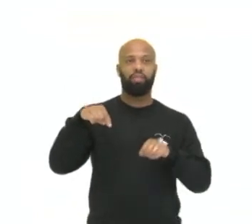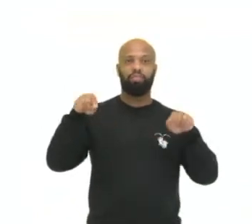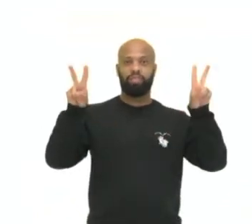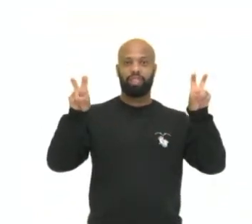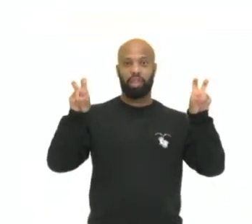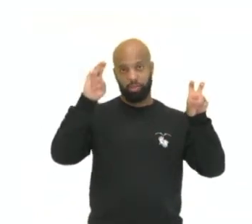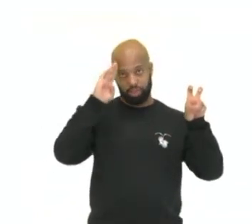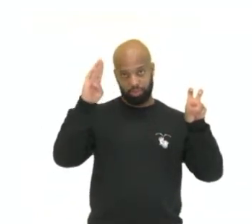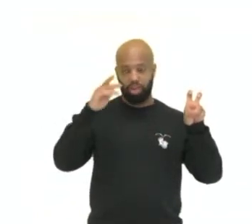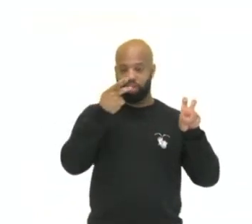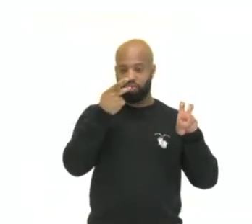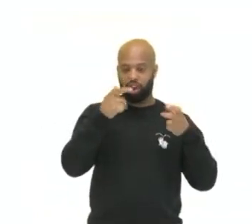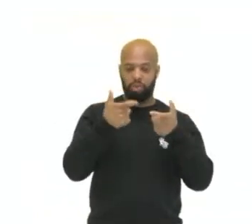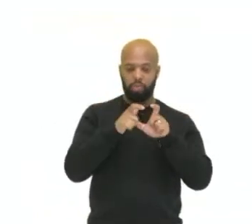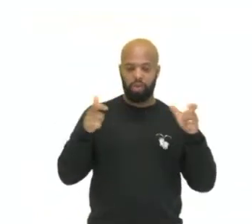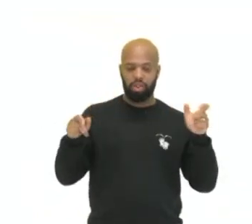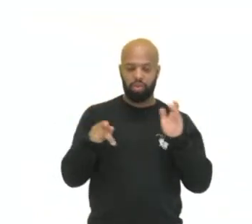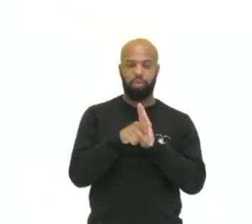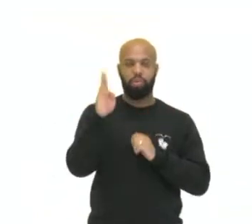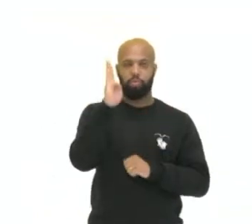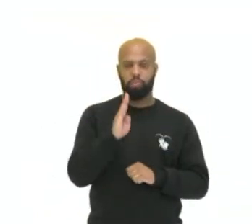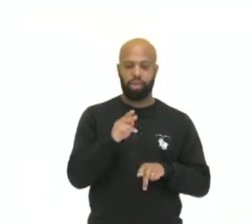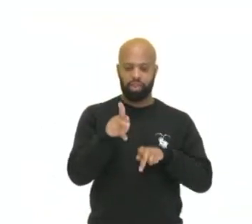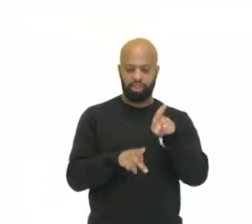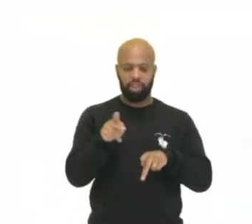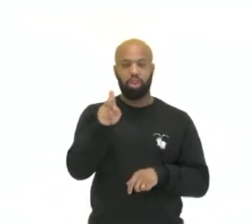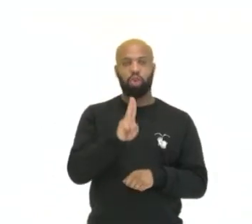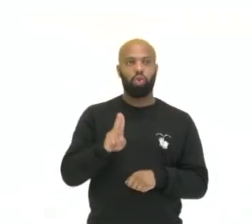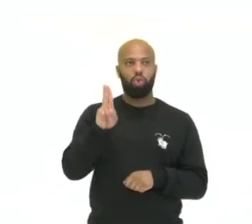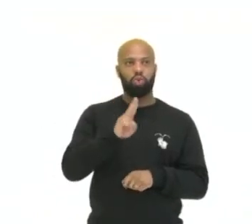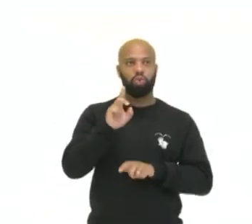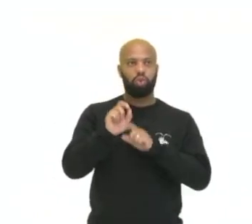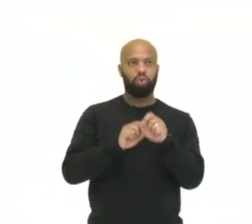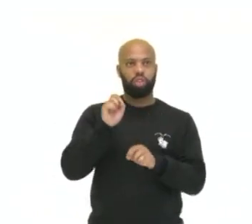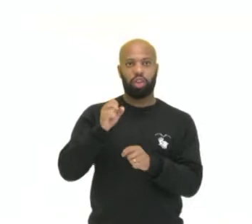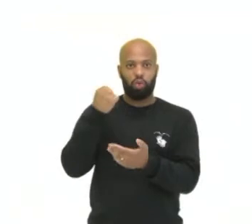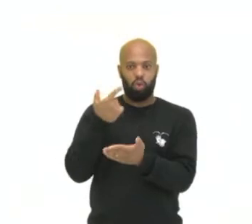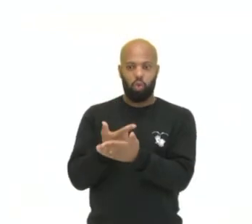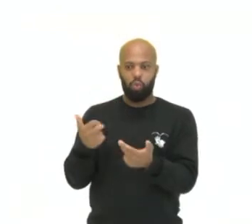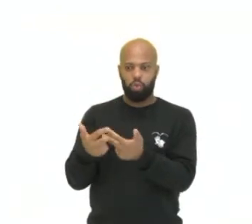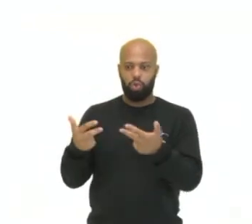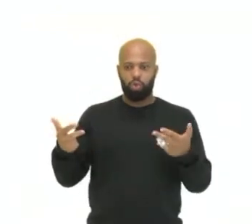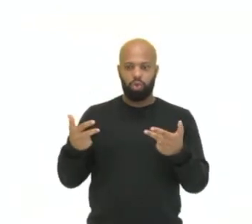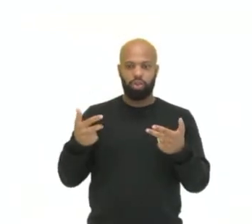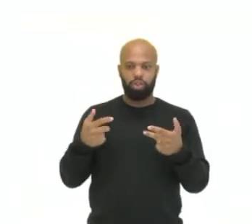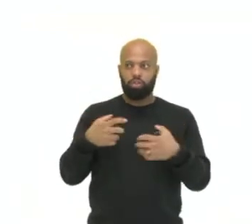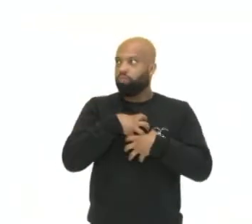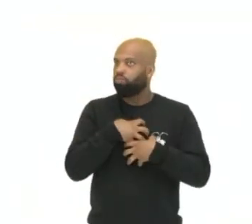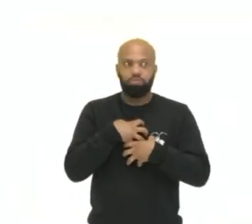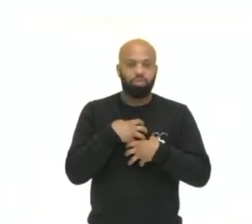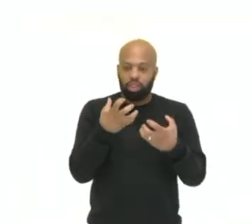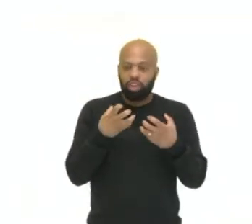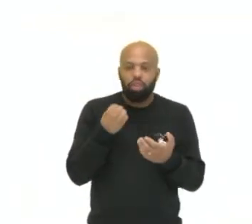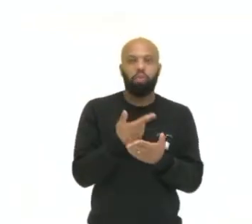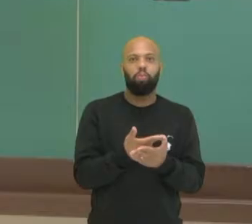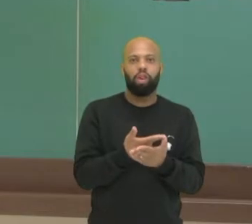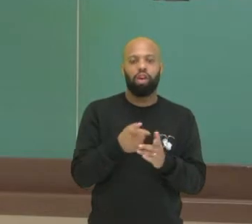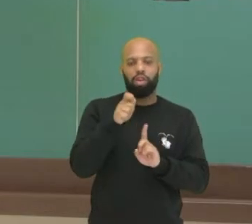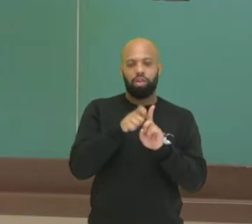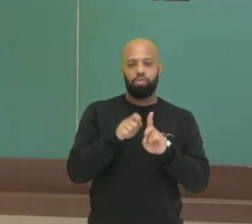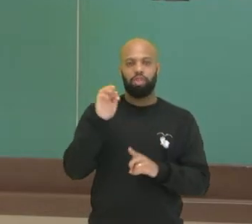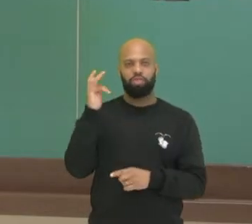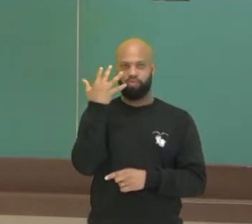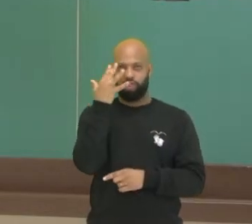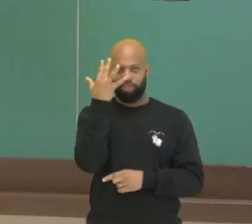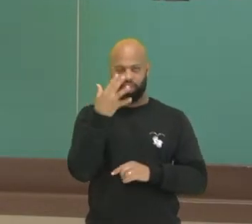seguinte: maioria dos brasileiros utilizou crédito por impulso em fevereiro. Então, vejam, o título da reportagem é o que